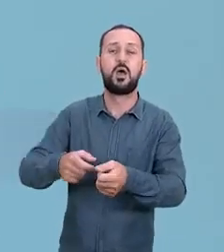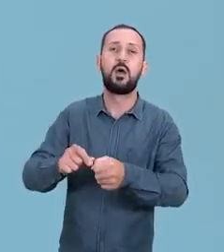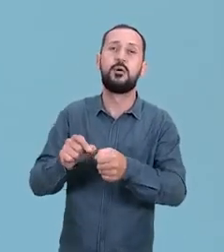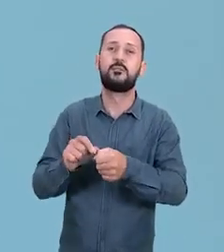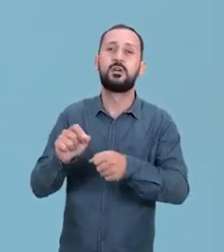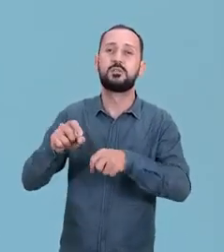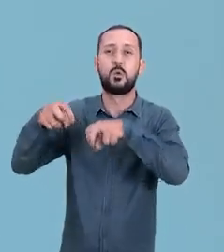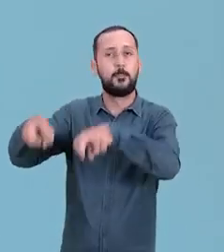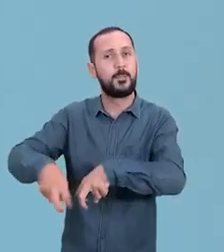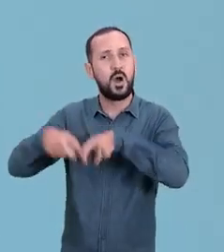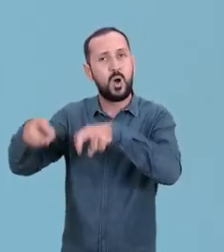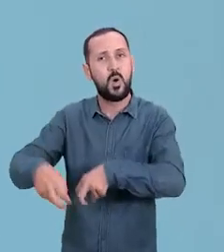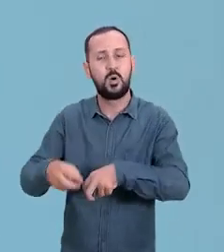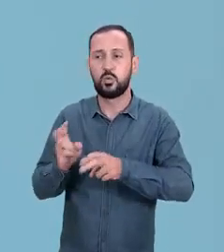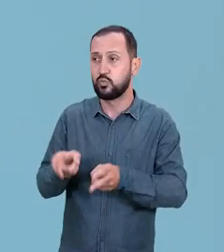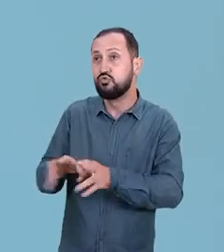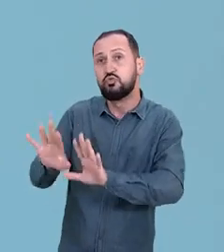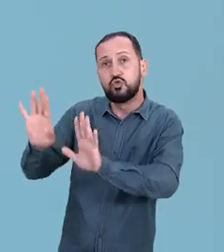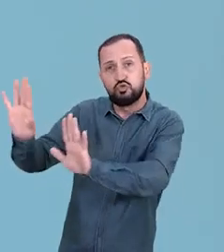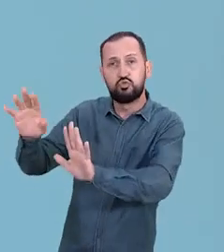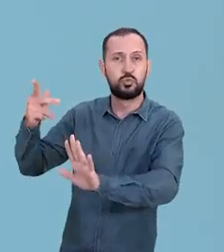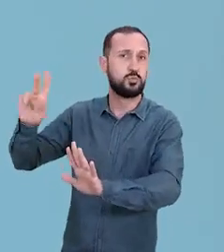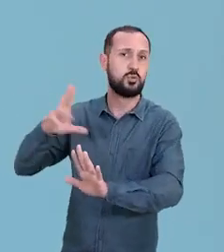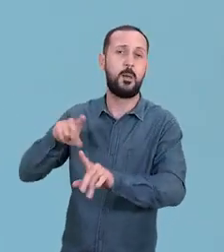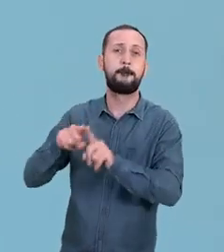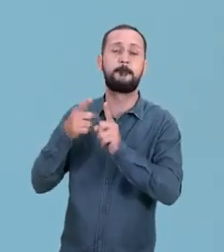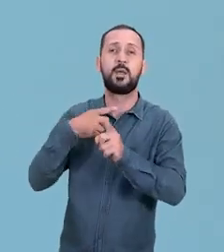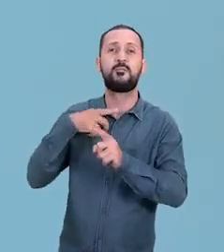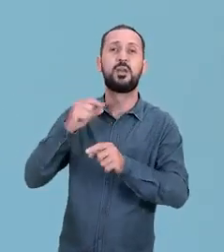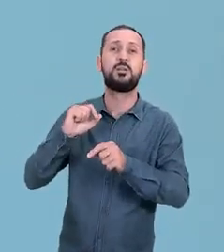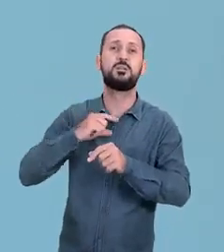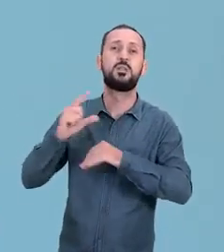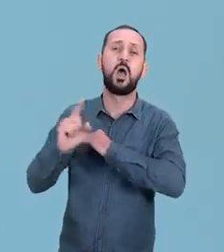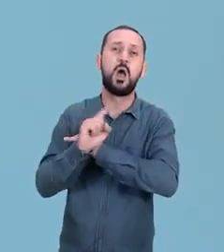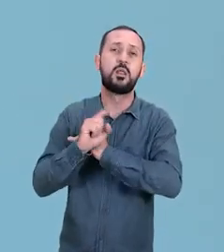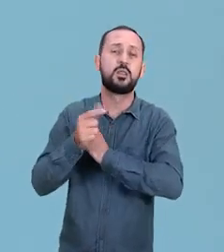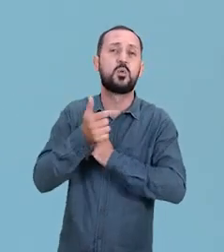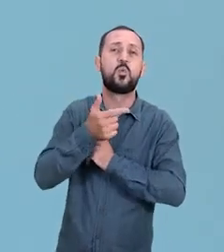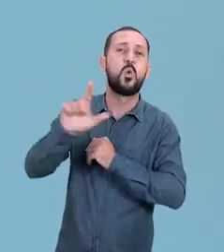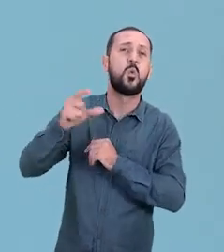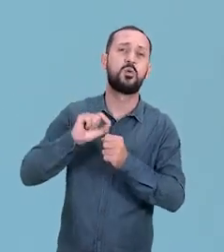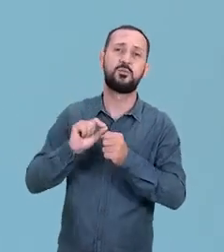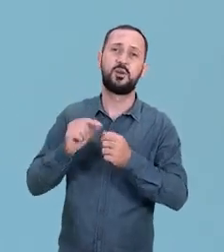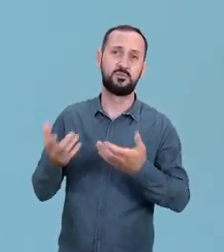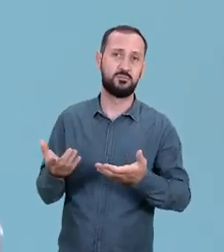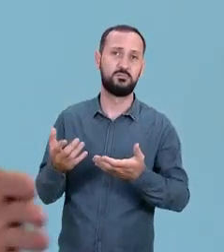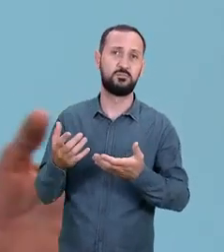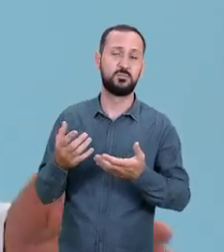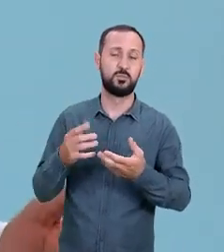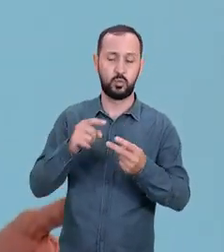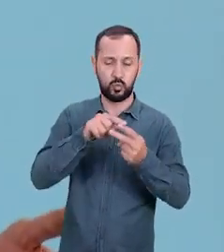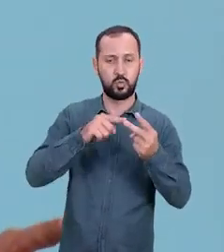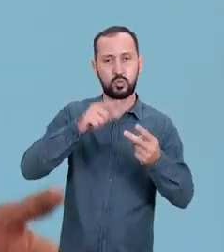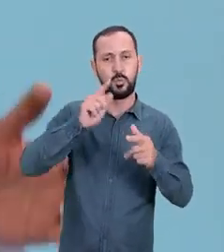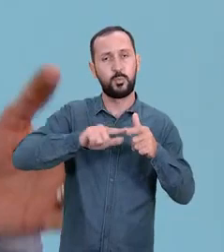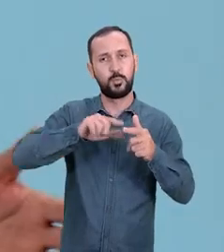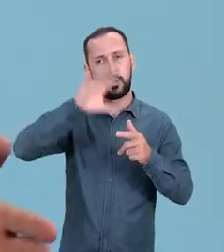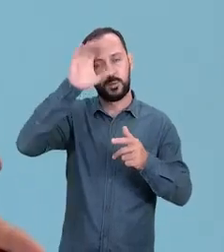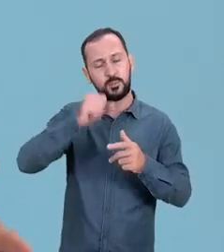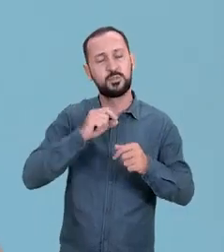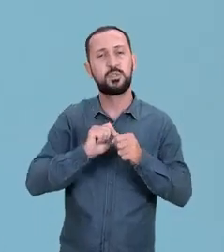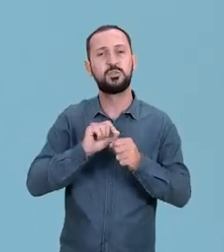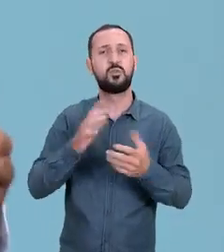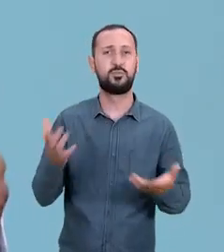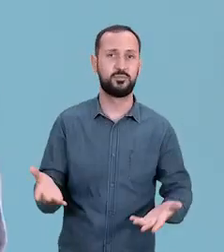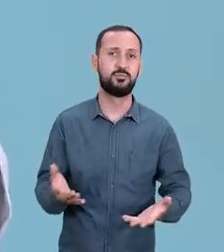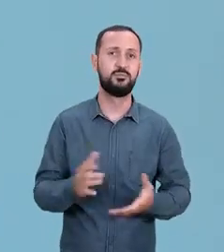uma horta comunitária, o terreno continua sendo do senhor, mas vai ter uma atividade produtiva. Pronto, a gente resolve 2 problemas. Resolve o